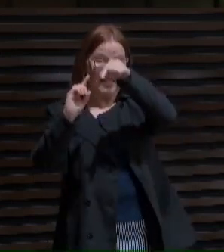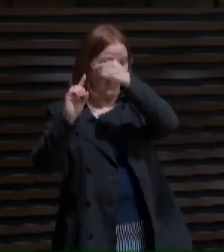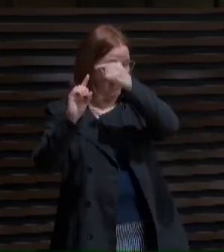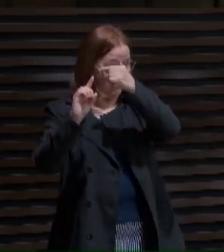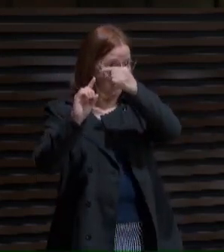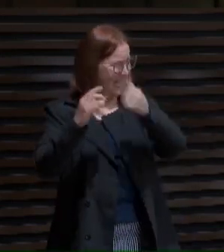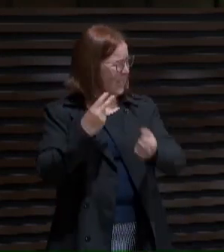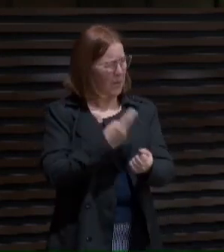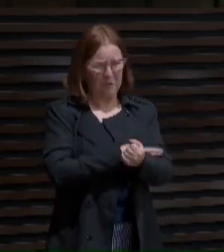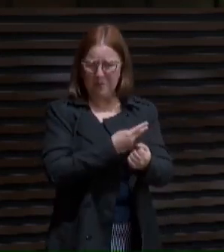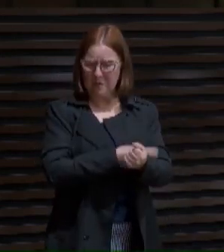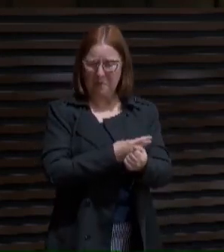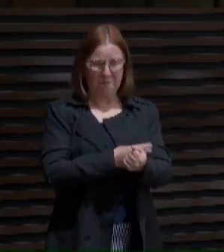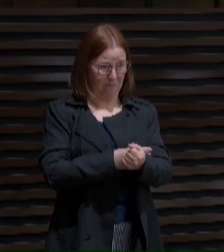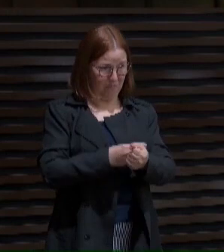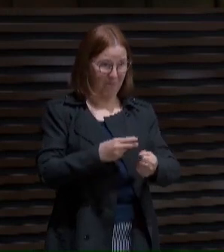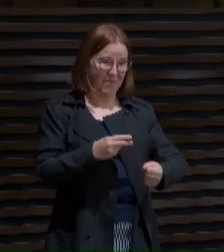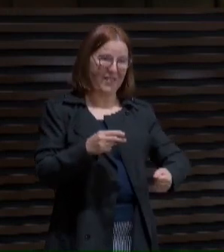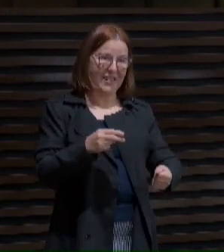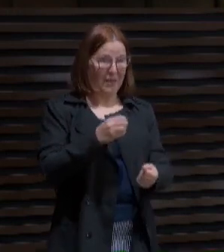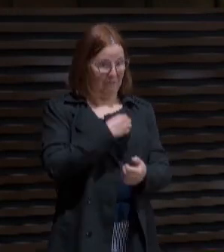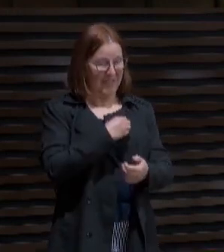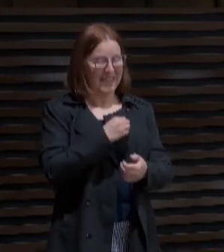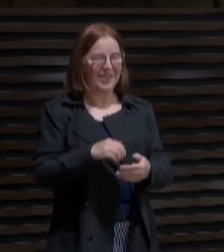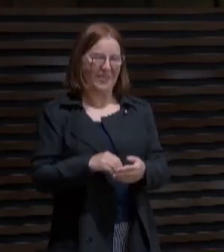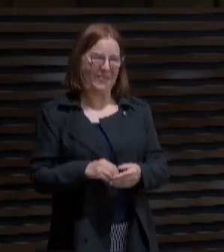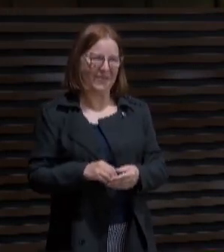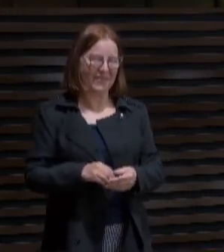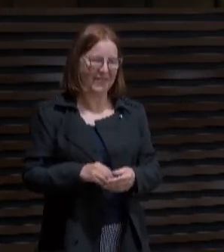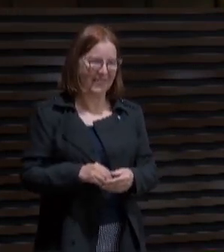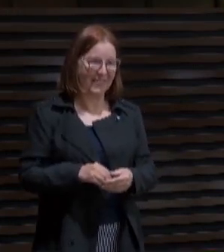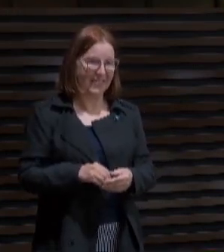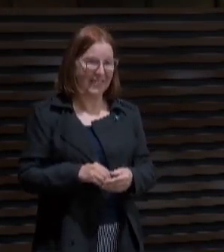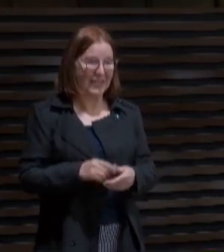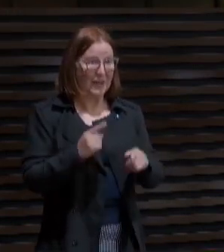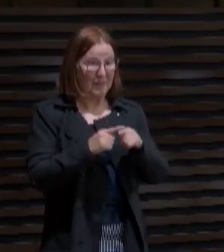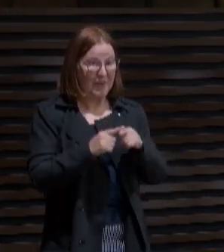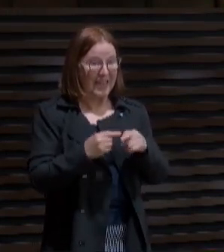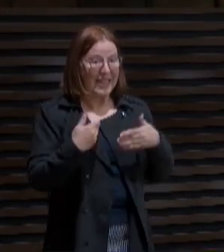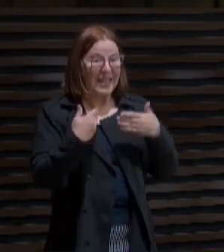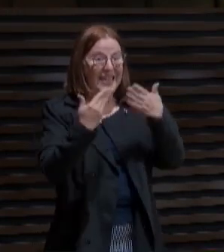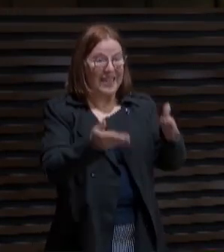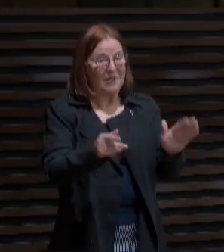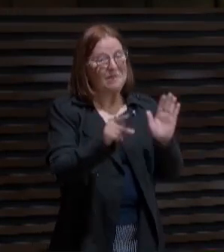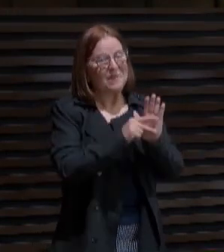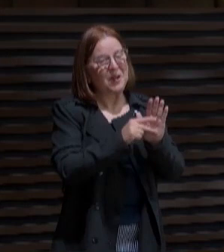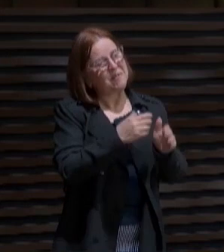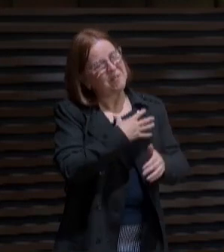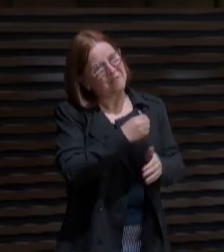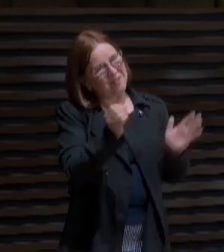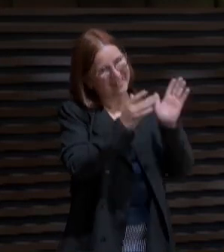da sua própria lei. Mas foi isso, ele deu o próprio Filho. Ele enviou o